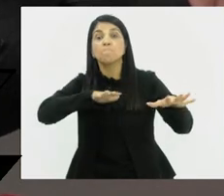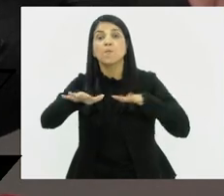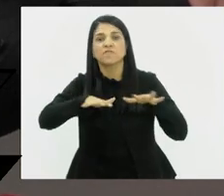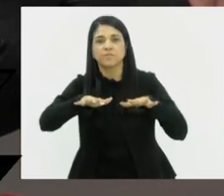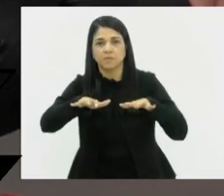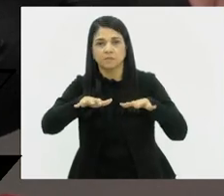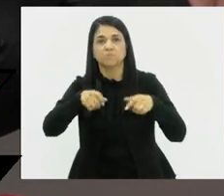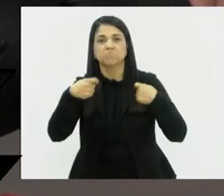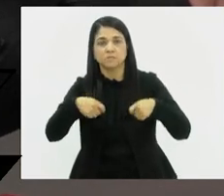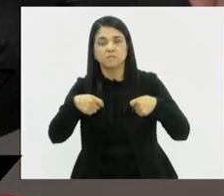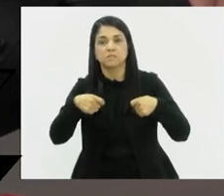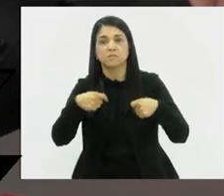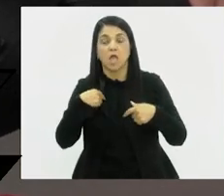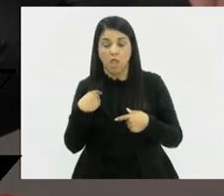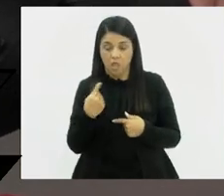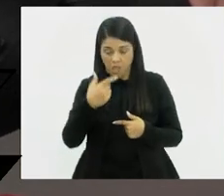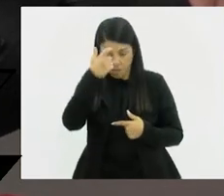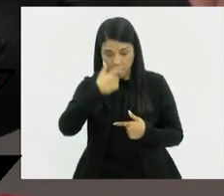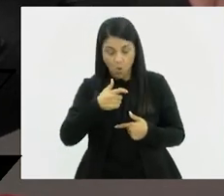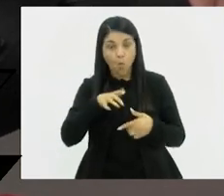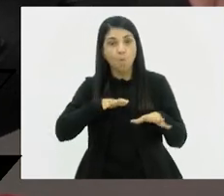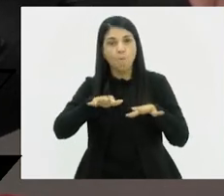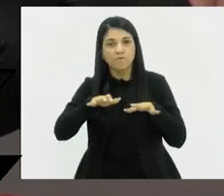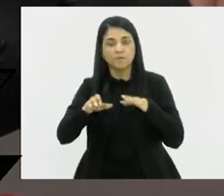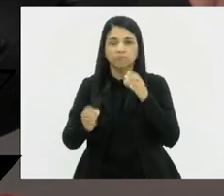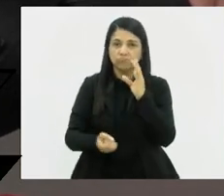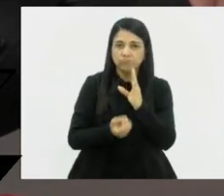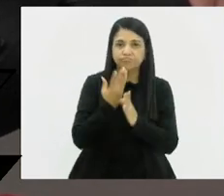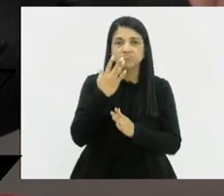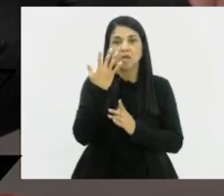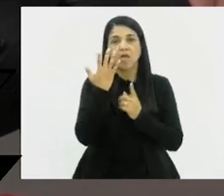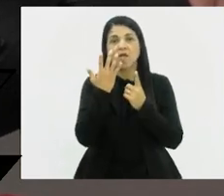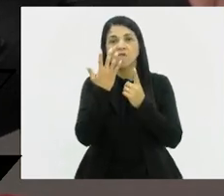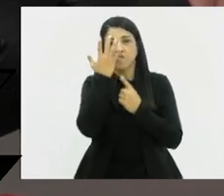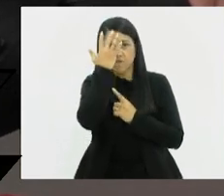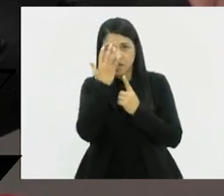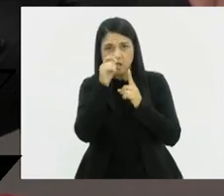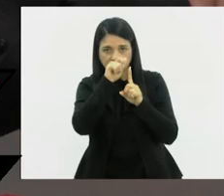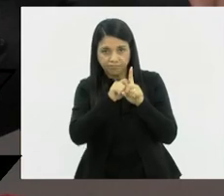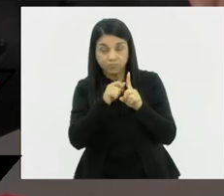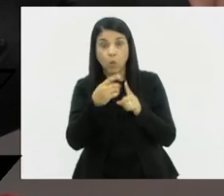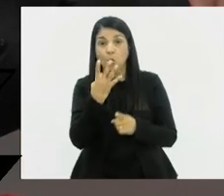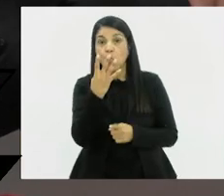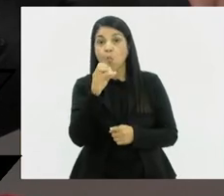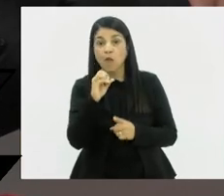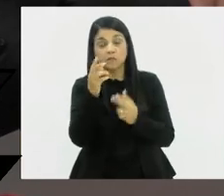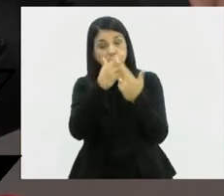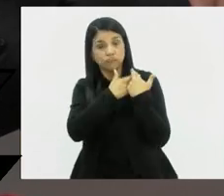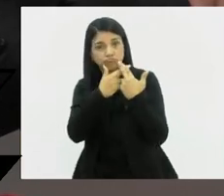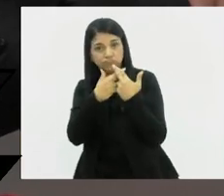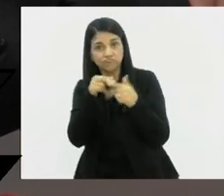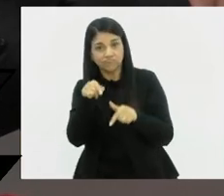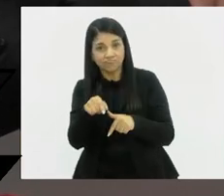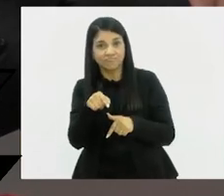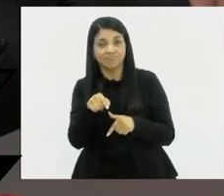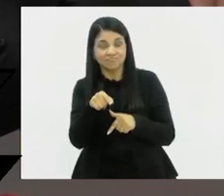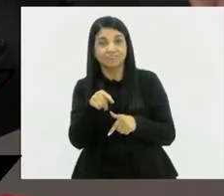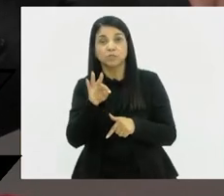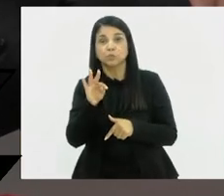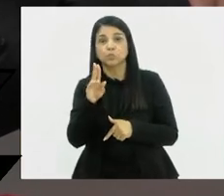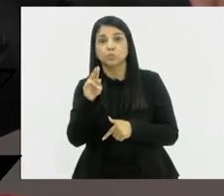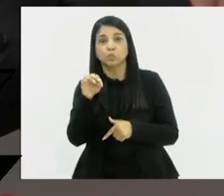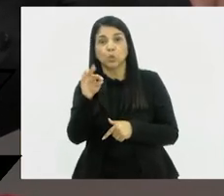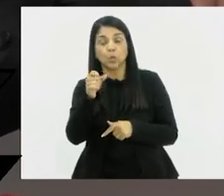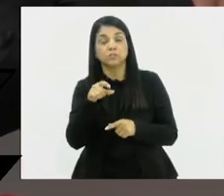faço hoje é gerar movimento. Hoje eu já formei, desde fevereiro, mais de 40 tutores responsáveis com os seus cães para participar na